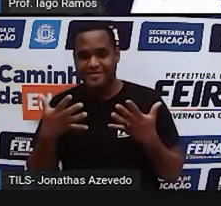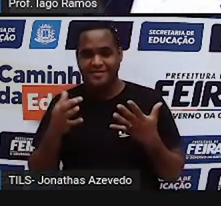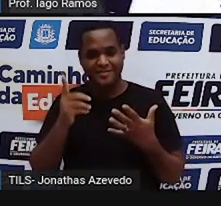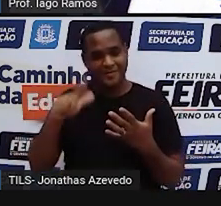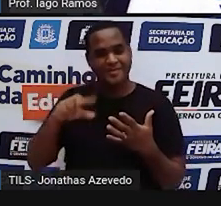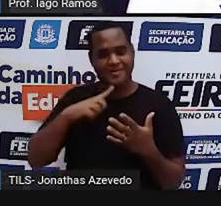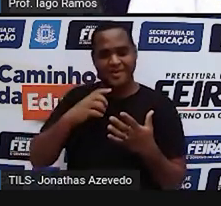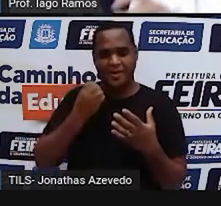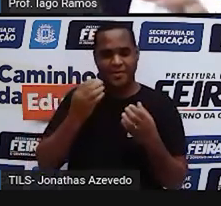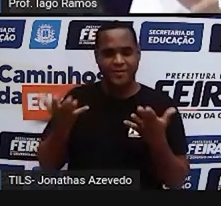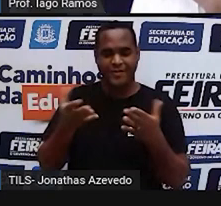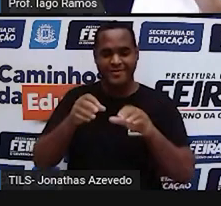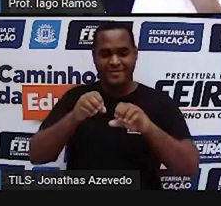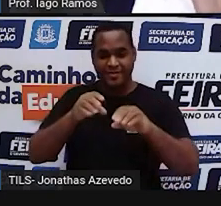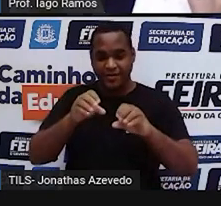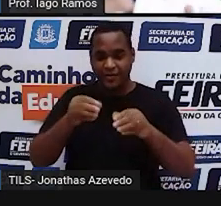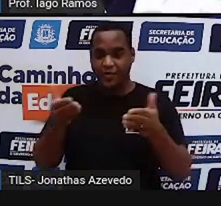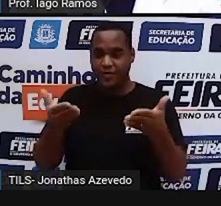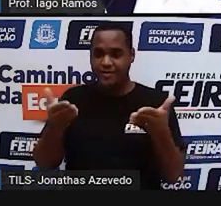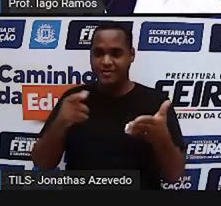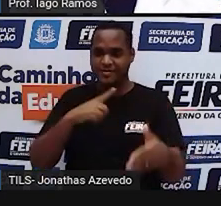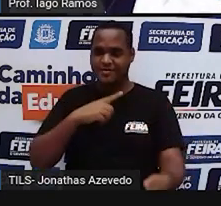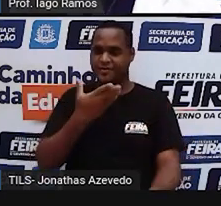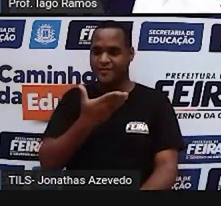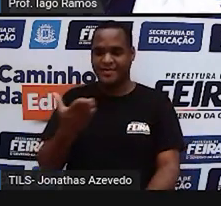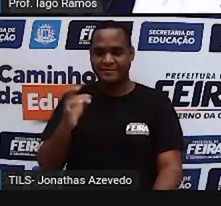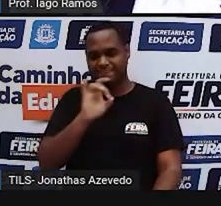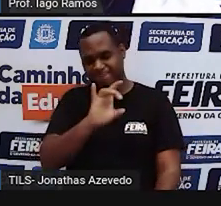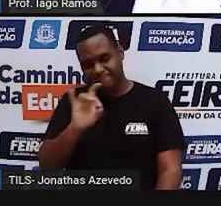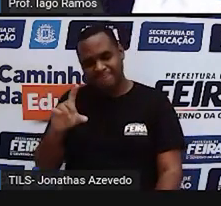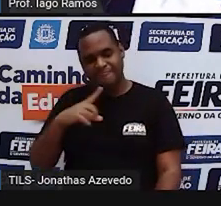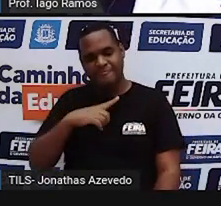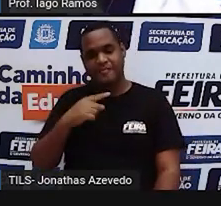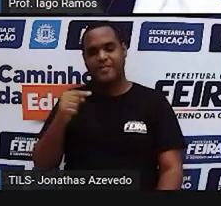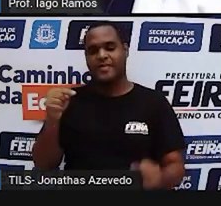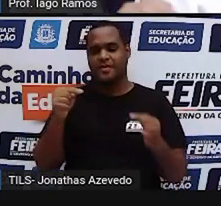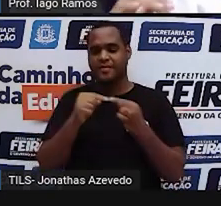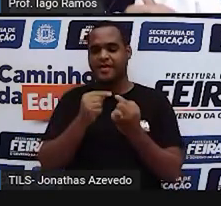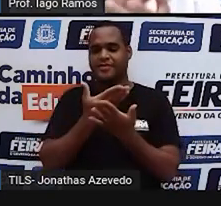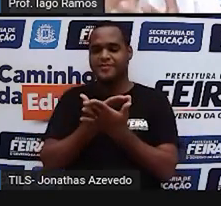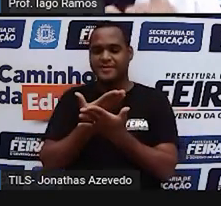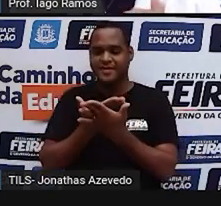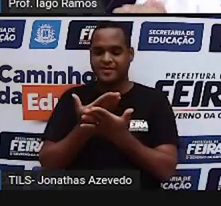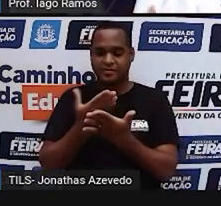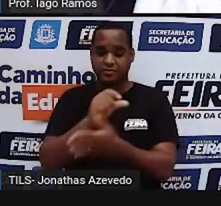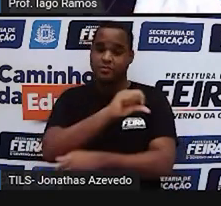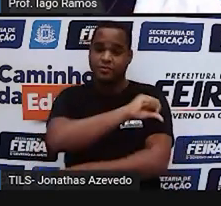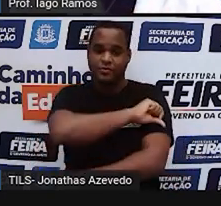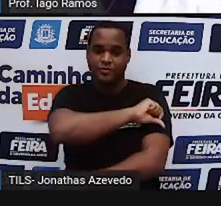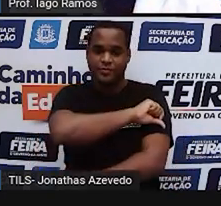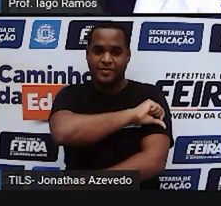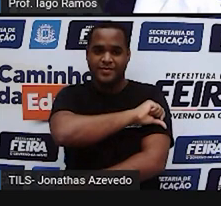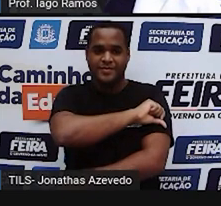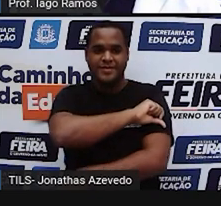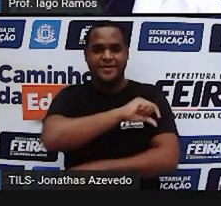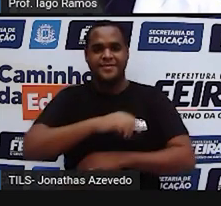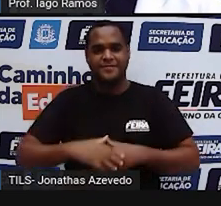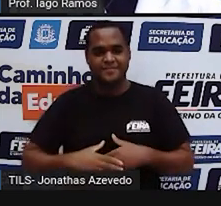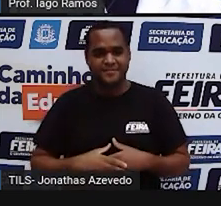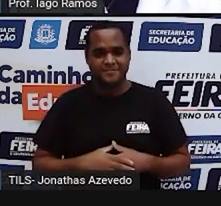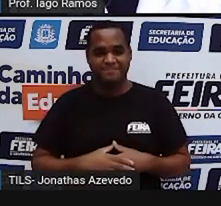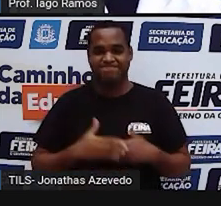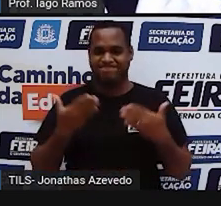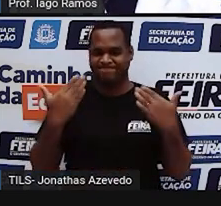para essa aula de hoje hoje aula para você né estudante do nono ano Pois é